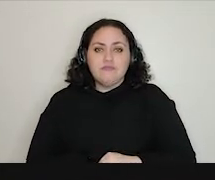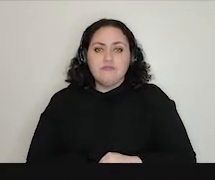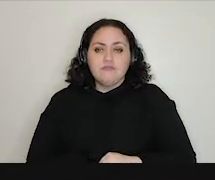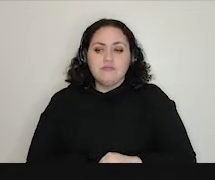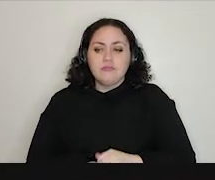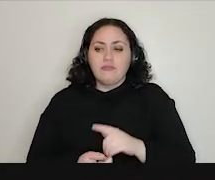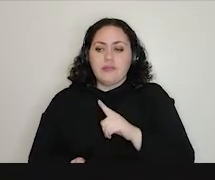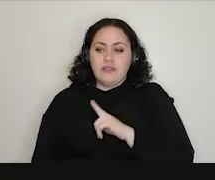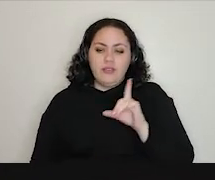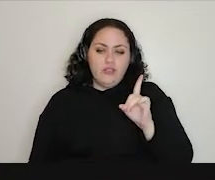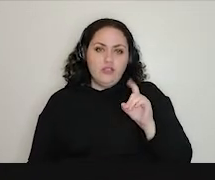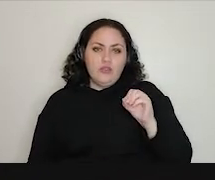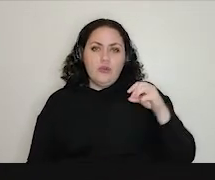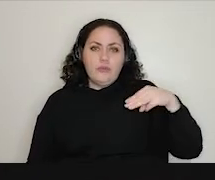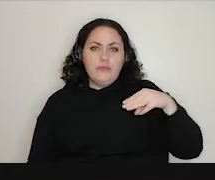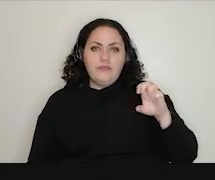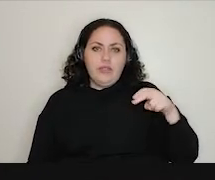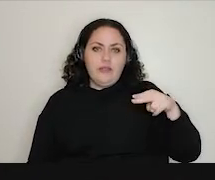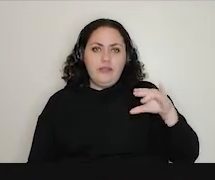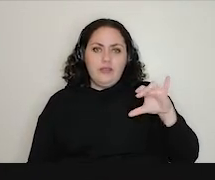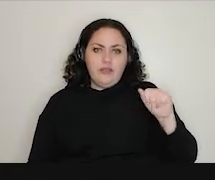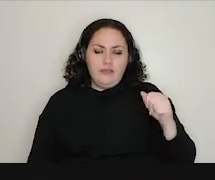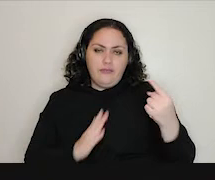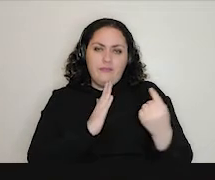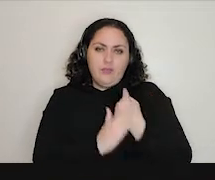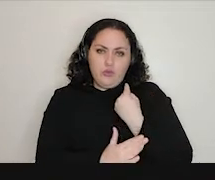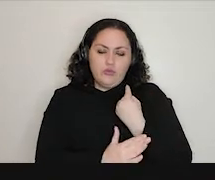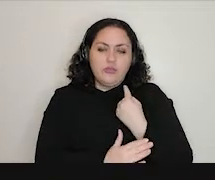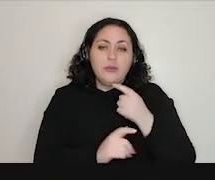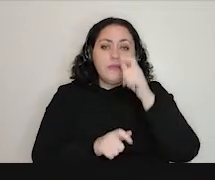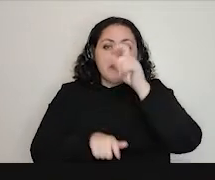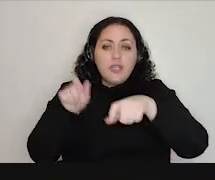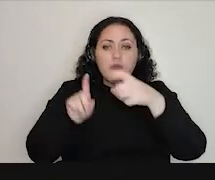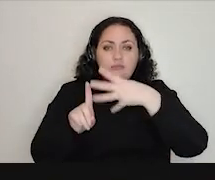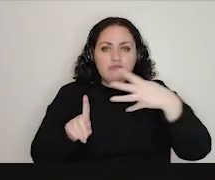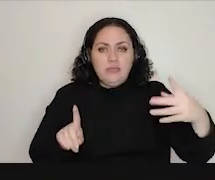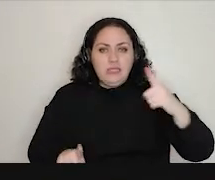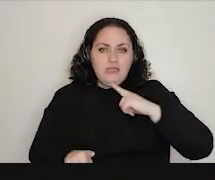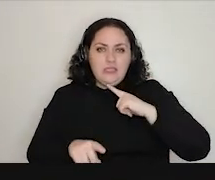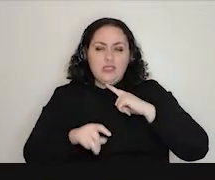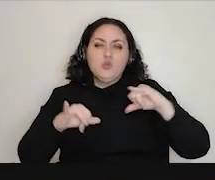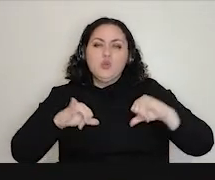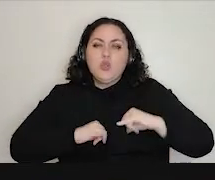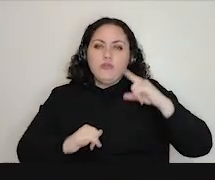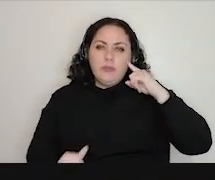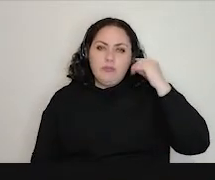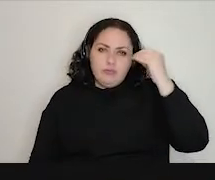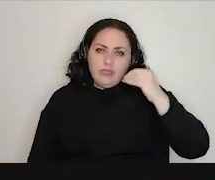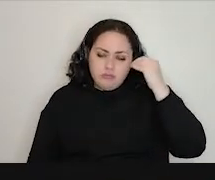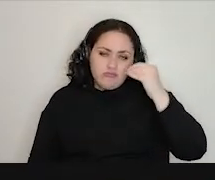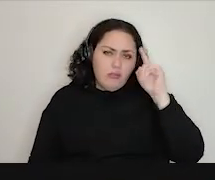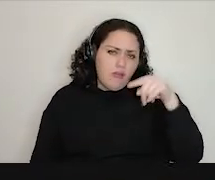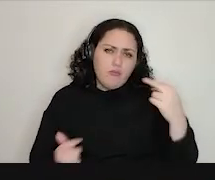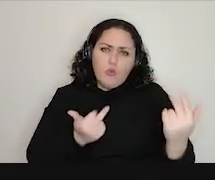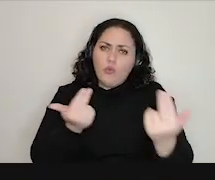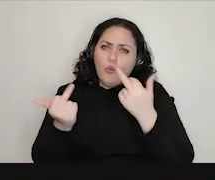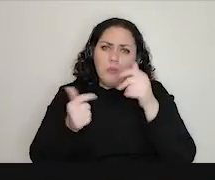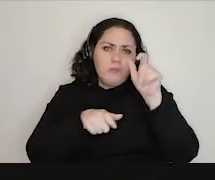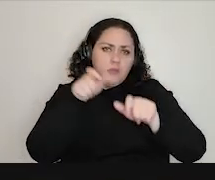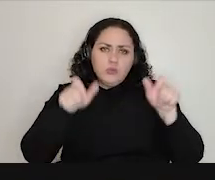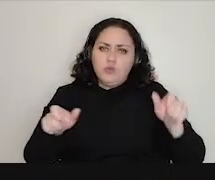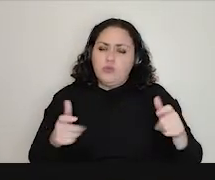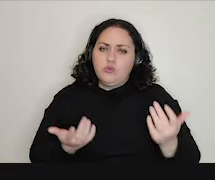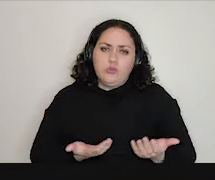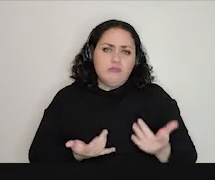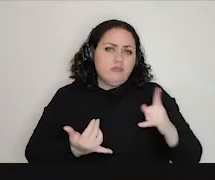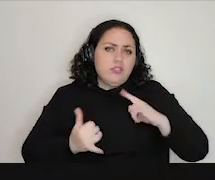ela fez essa pergunta, né? Uma pessoa LGBTQIA+, pessoal, em sofrimento psíquico, ela é como qualquer outro indivíduo